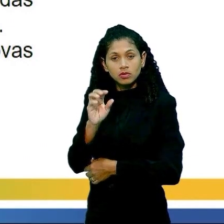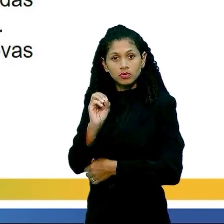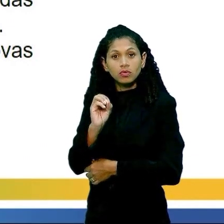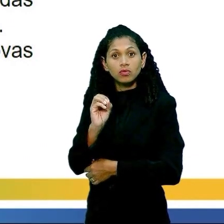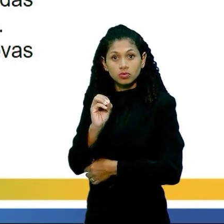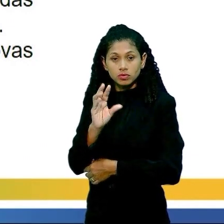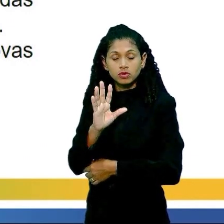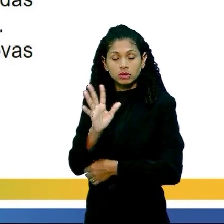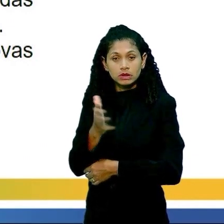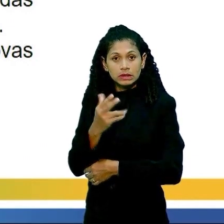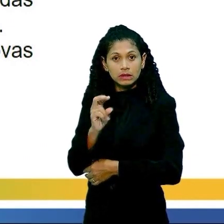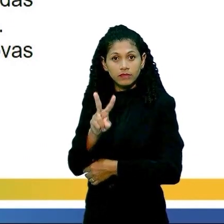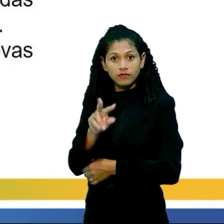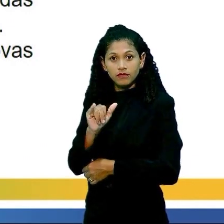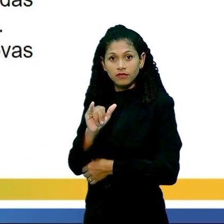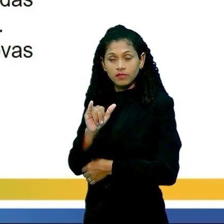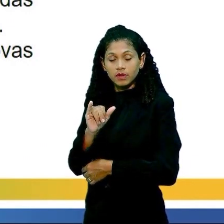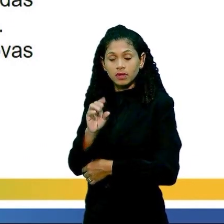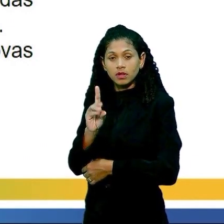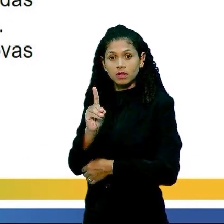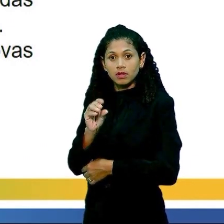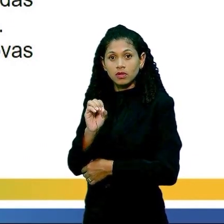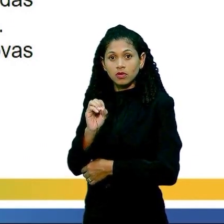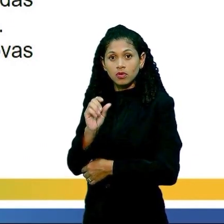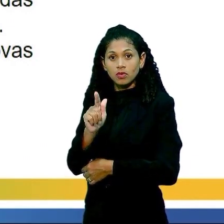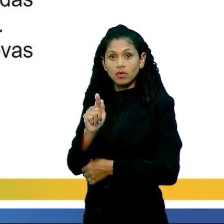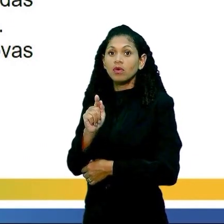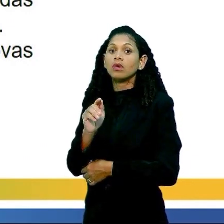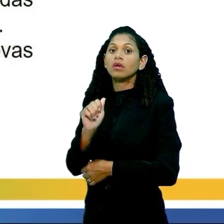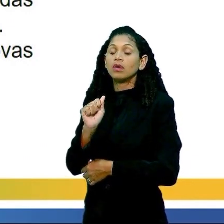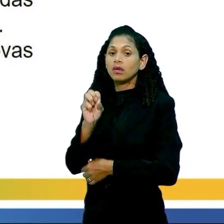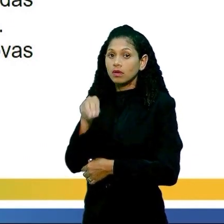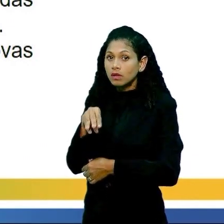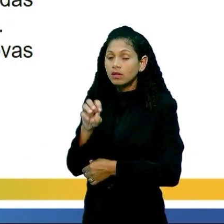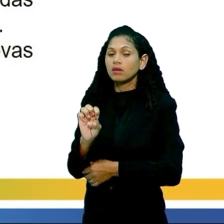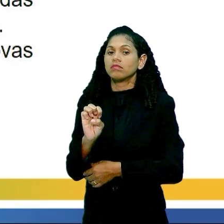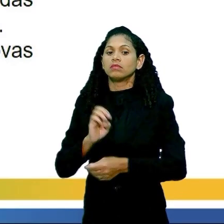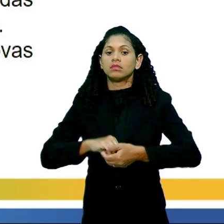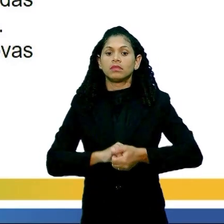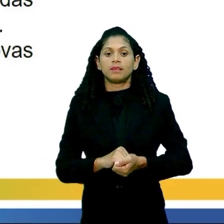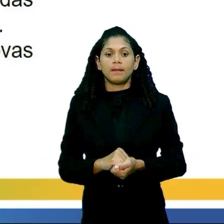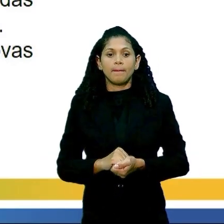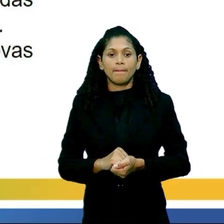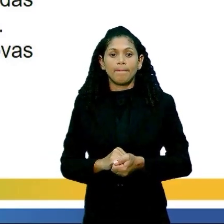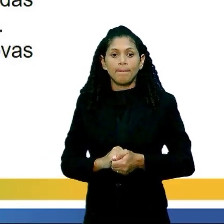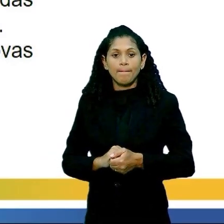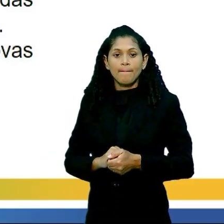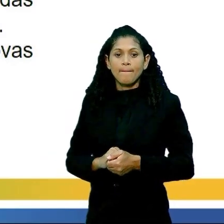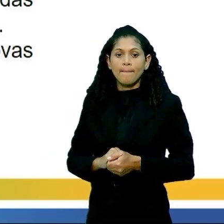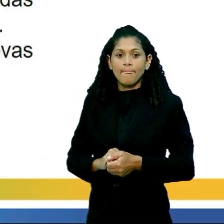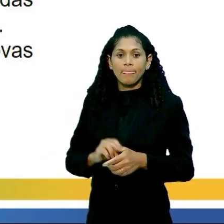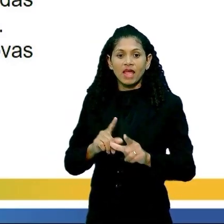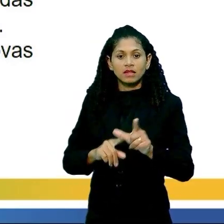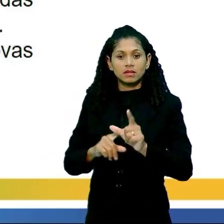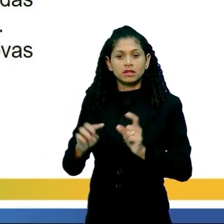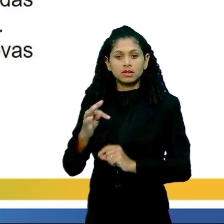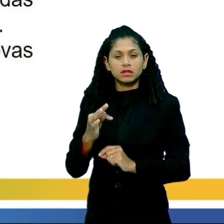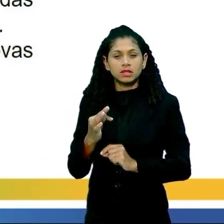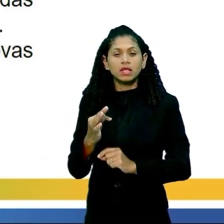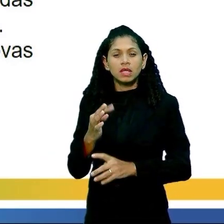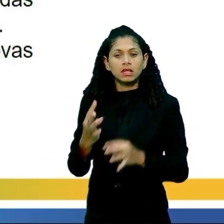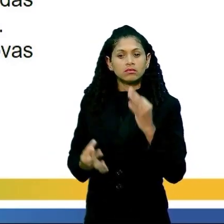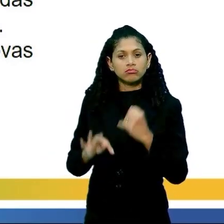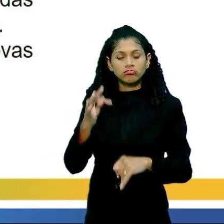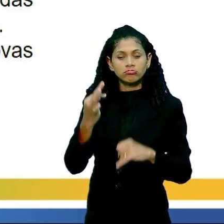gabarito. Vamos seguir nas outras alternativas só para a gente dar uma fechada. As tecnologias são um fator de exclusão social, já que muitas